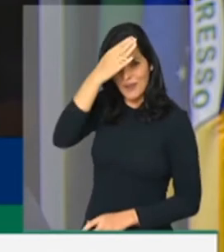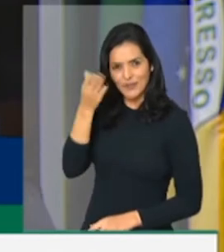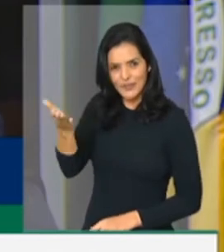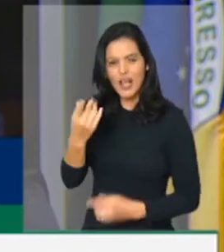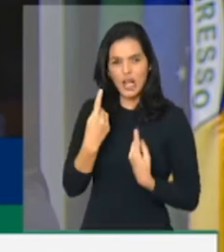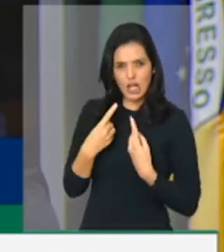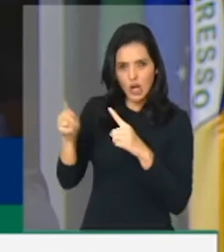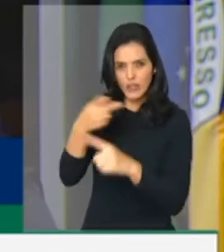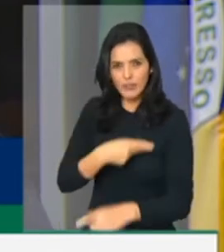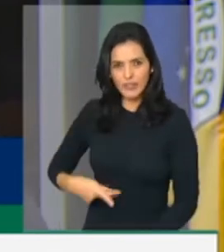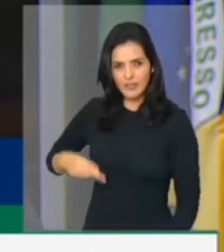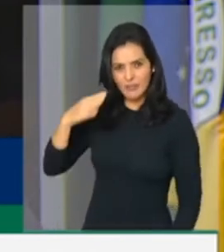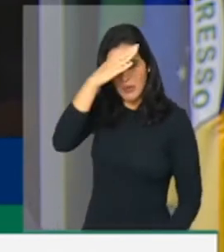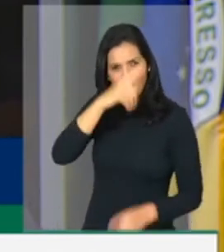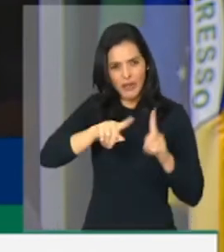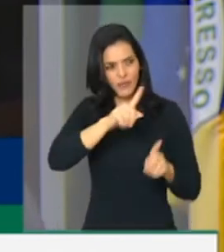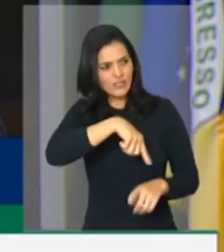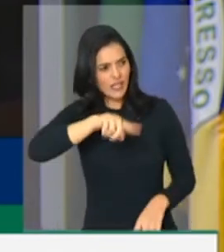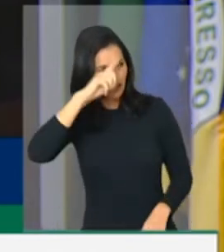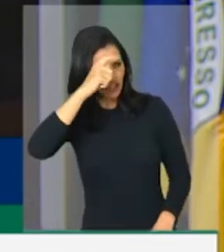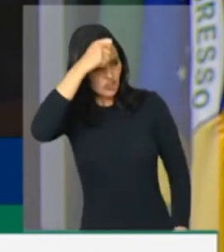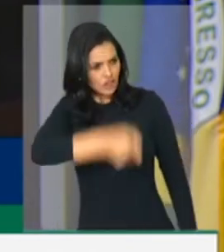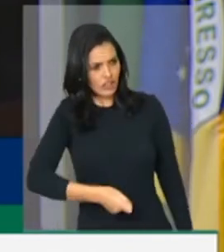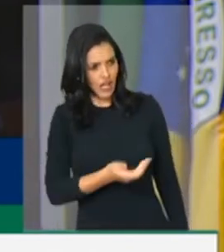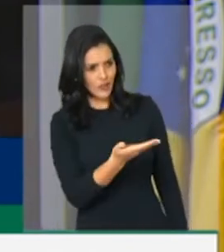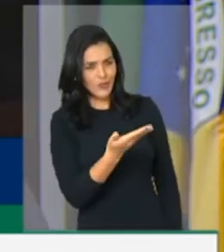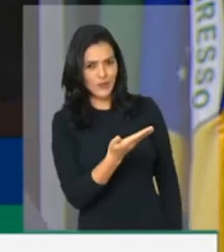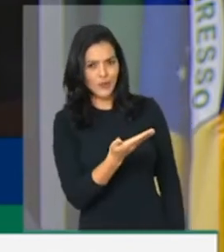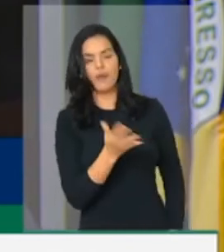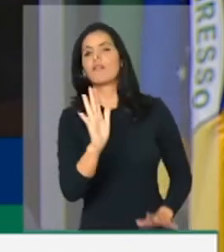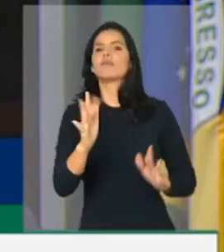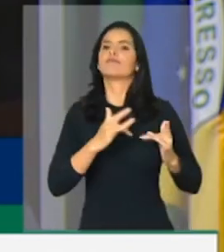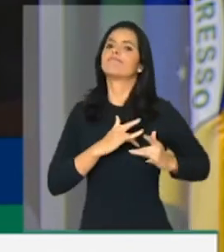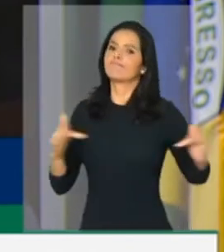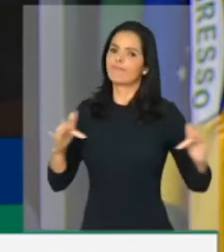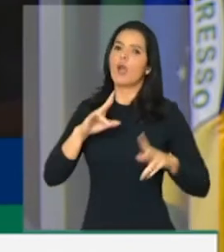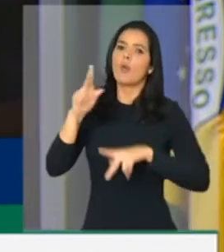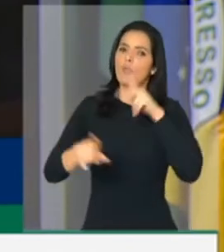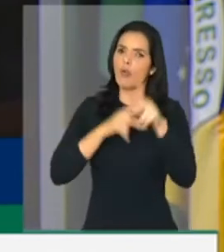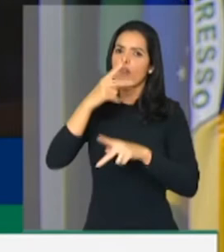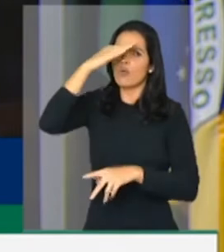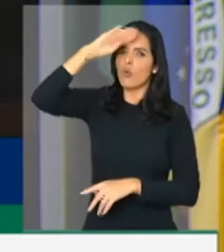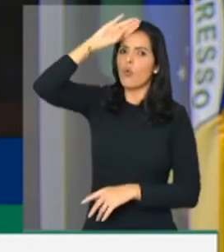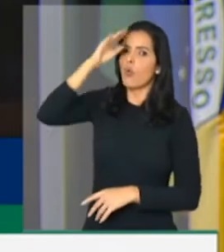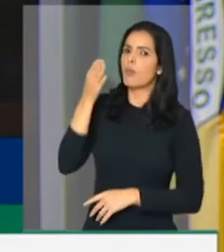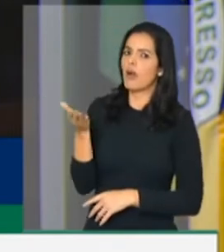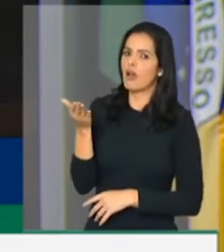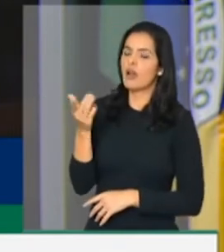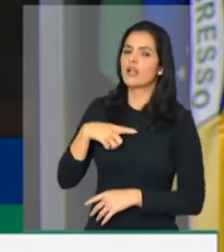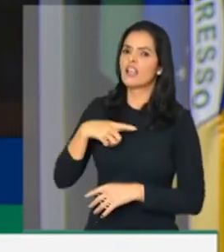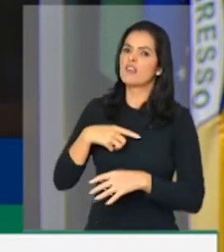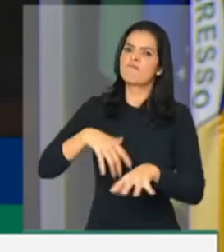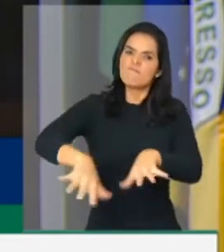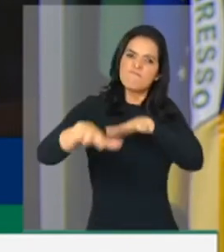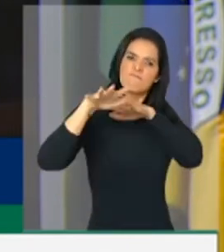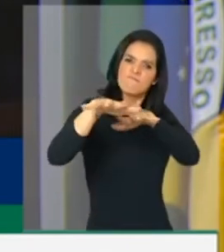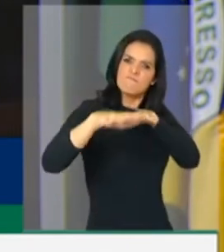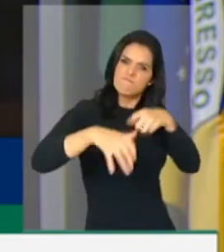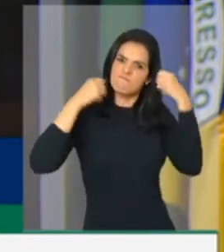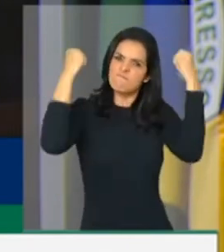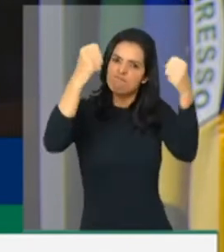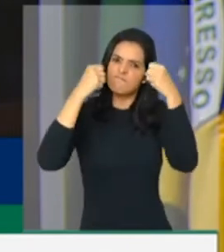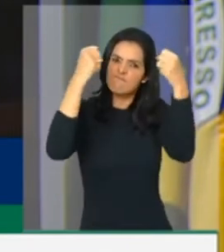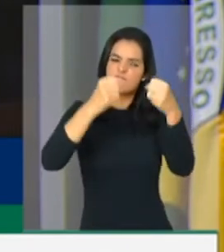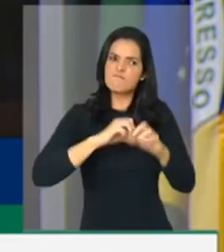presidente bolsonaro toda solidariedade ao povo cubano que vai se rebelando contra